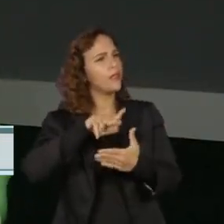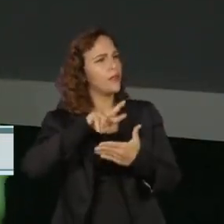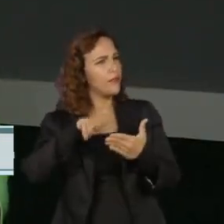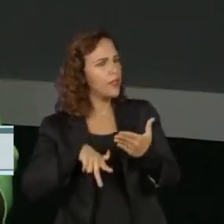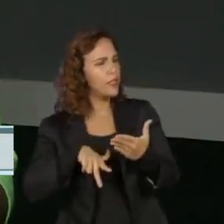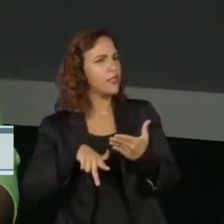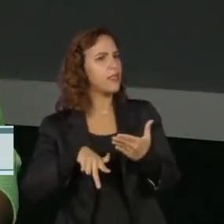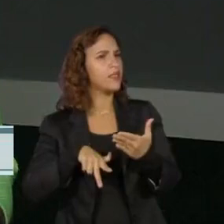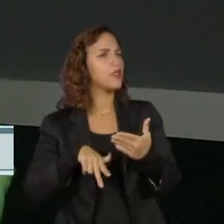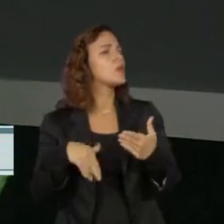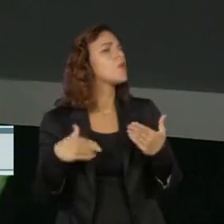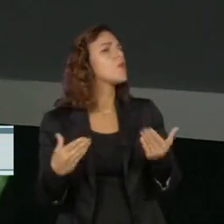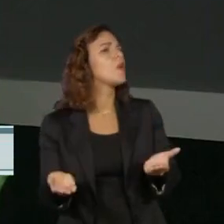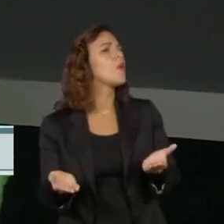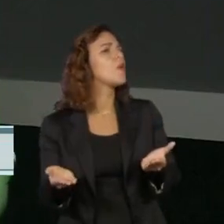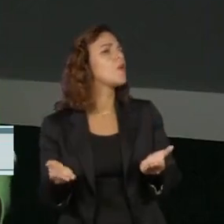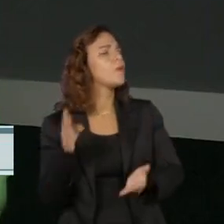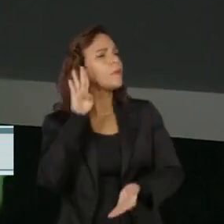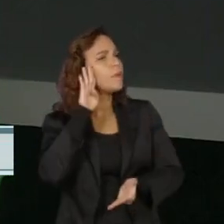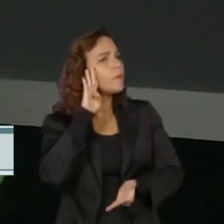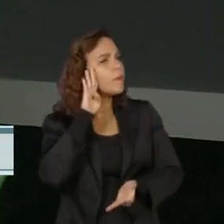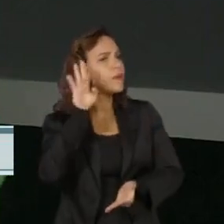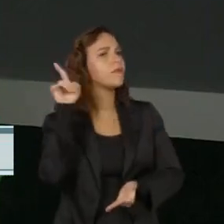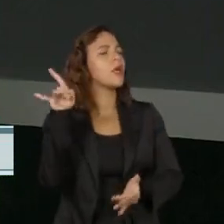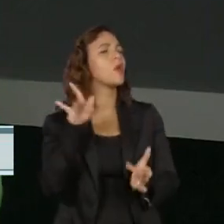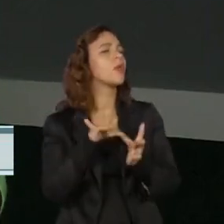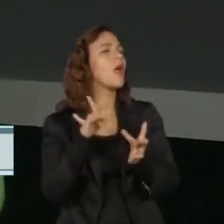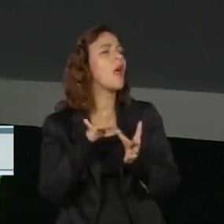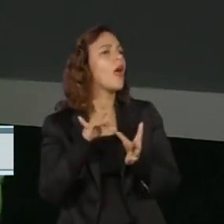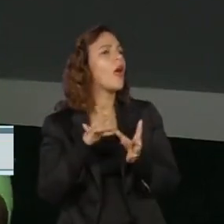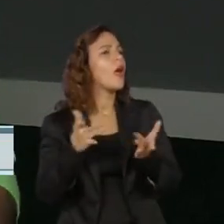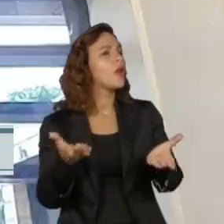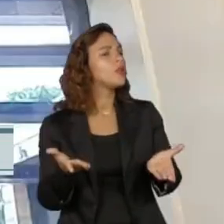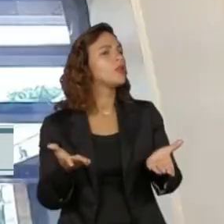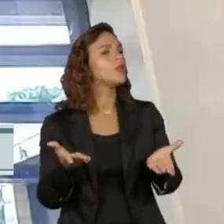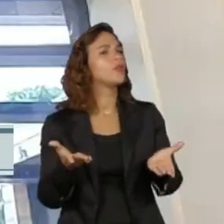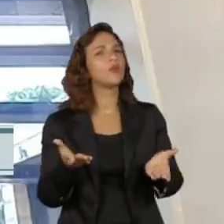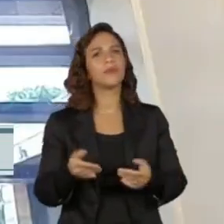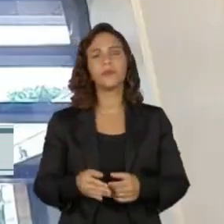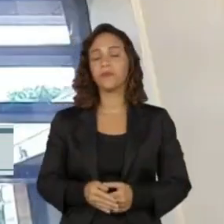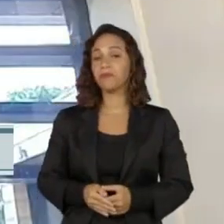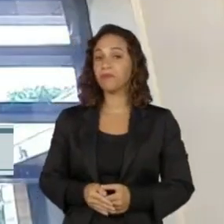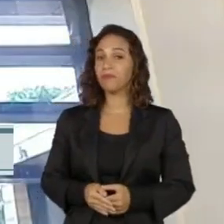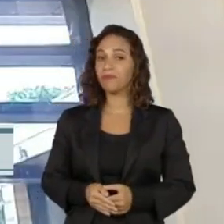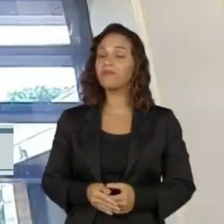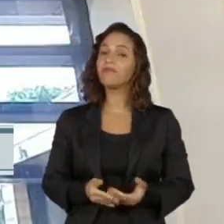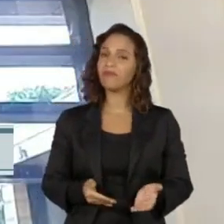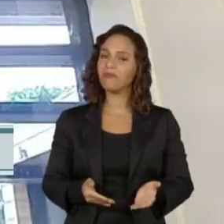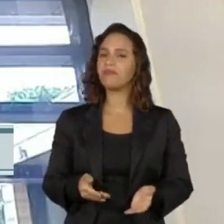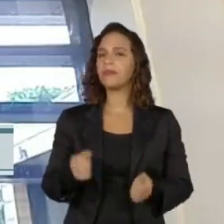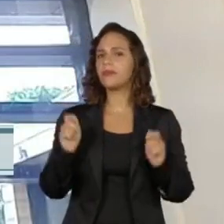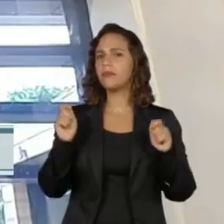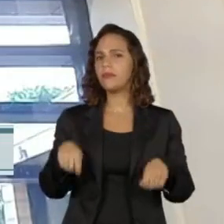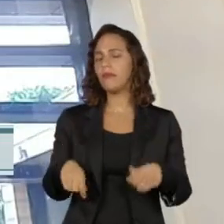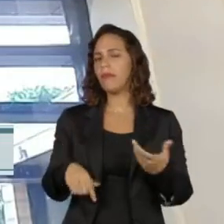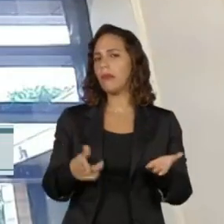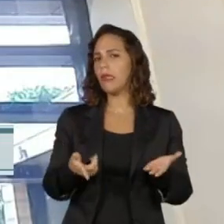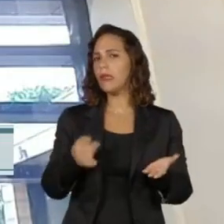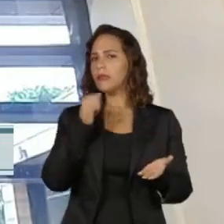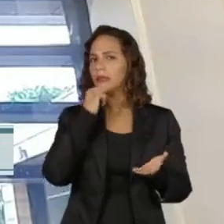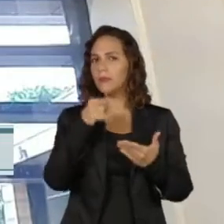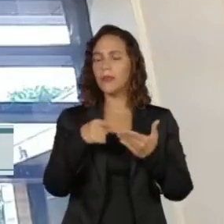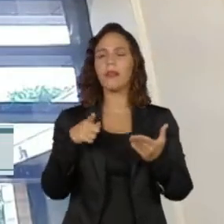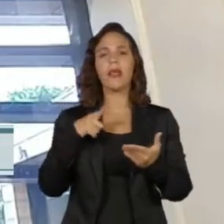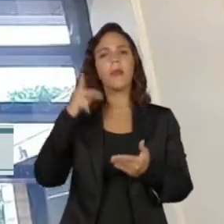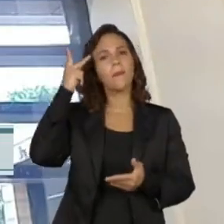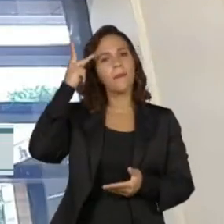são as doenças que vocês têm mais contato no dia a dia? A gente pode falar da atuação com